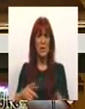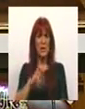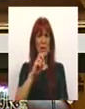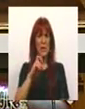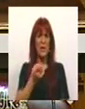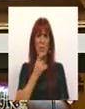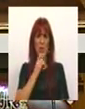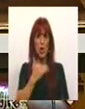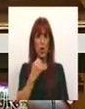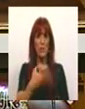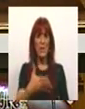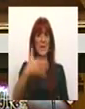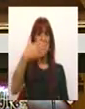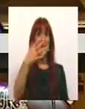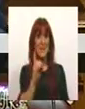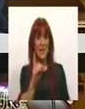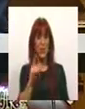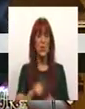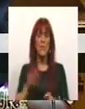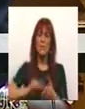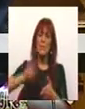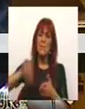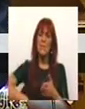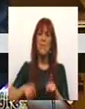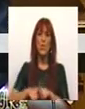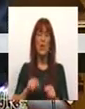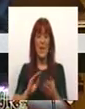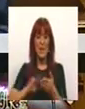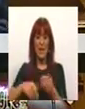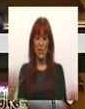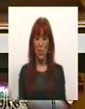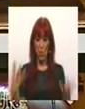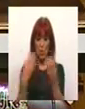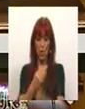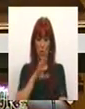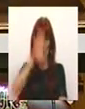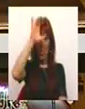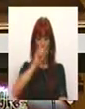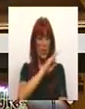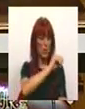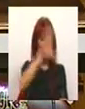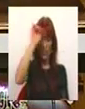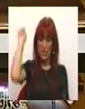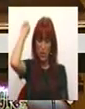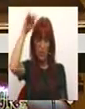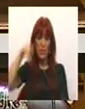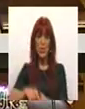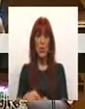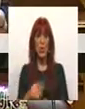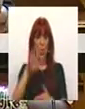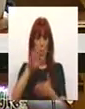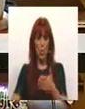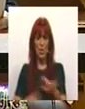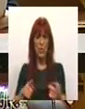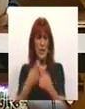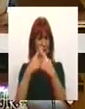30 de abril de 2016, foi assinada uma declaração conjunta entre o Governo Regional e o Governo da República, em que o texto já